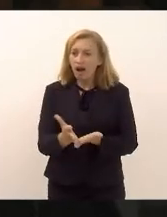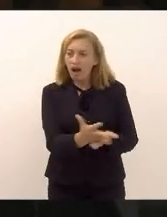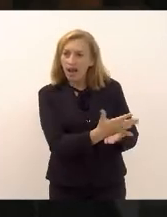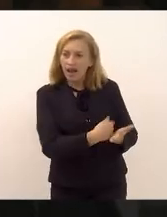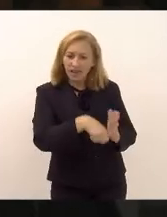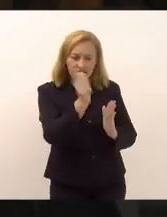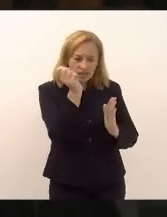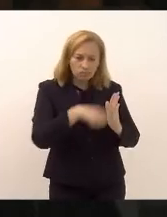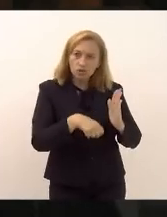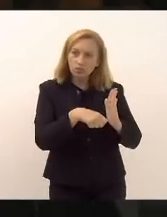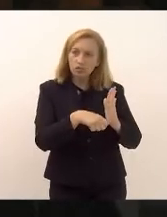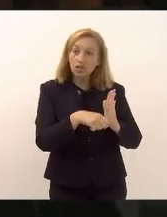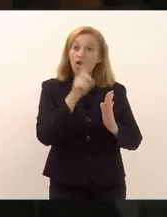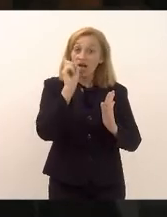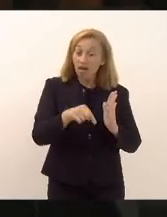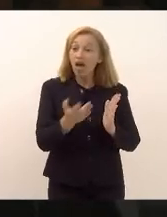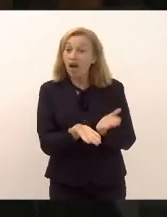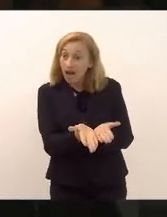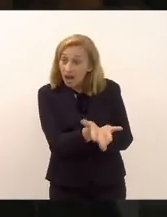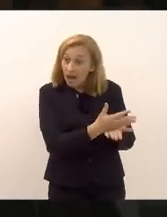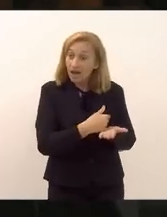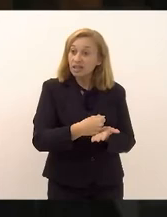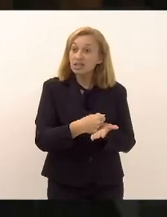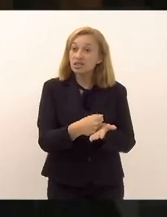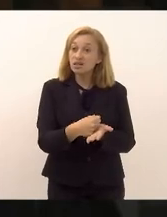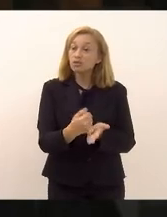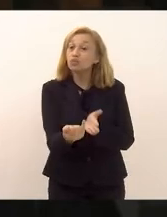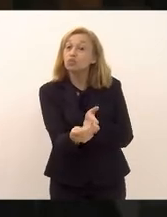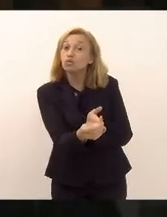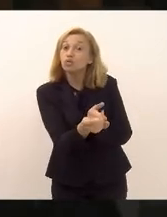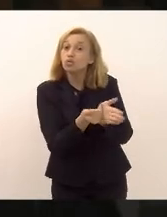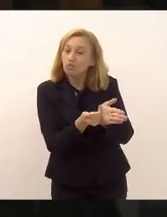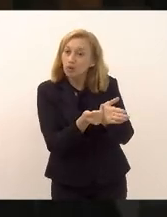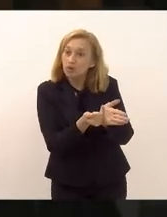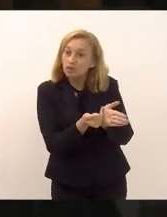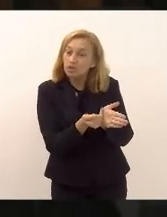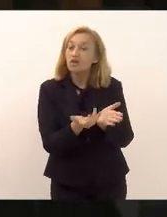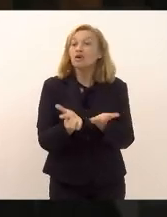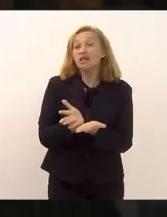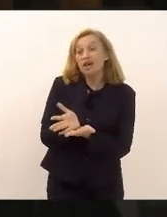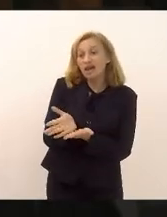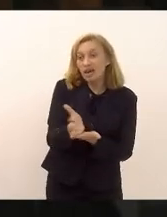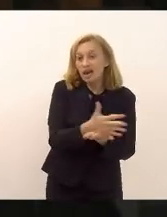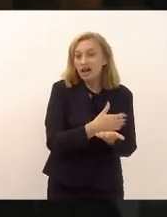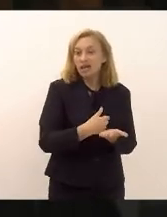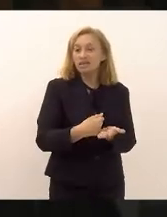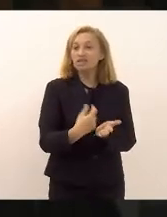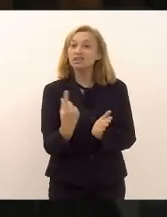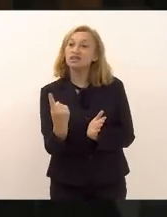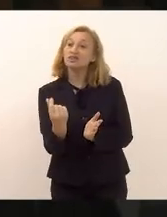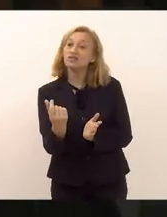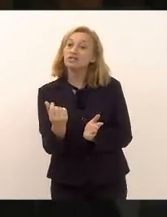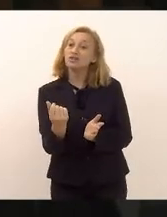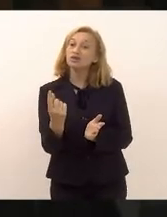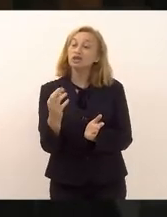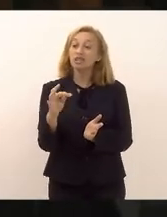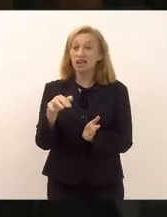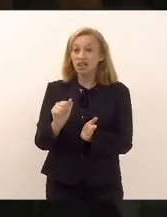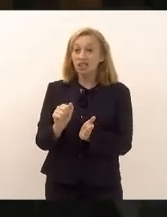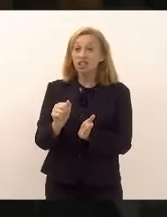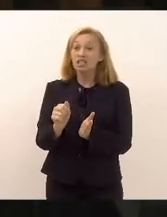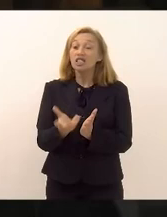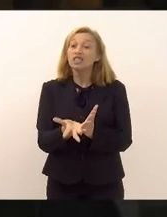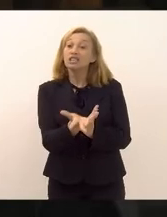arrecadação tributária, é a arrecadação dos impostos e a arrecadação das taxas.